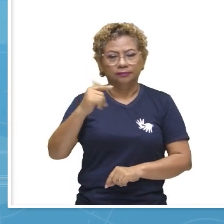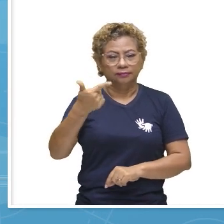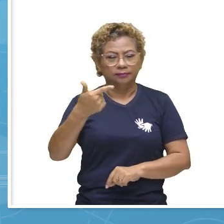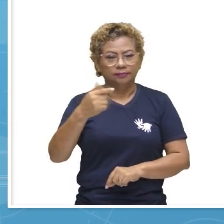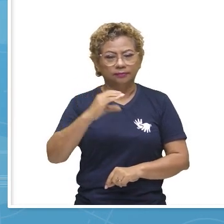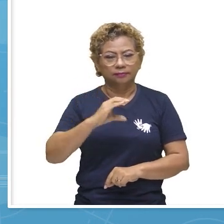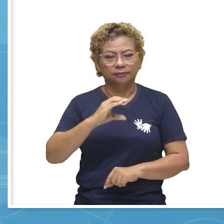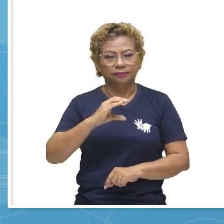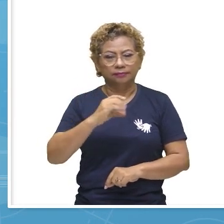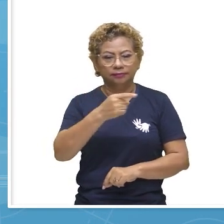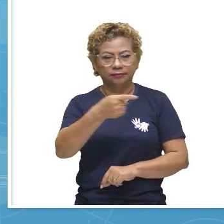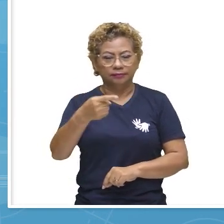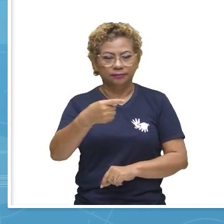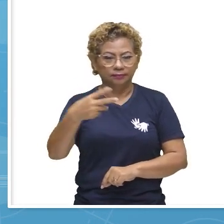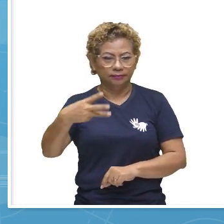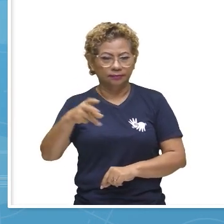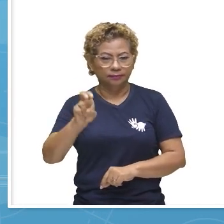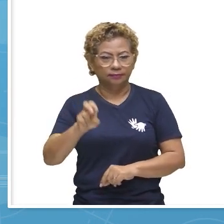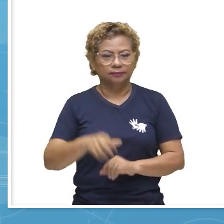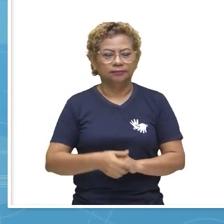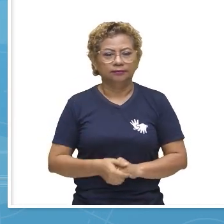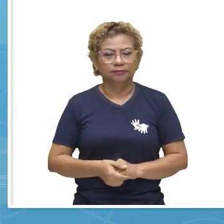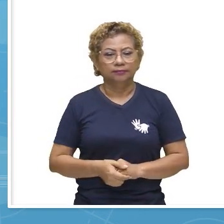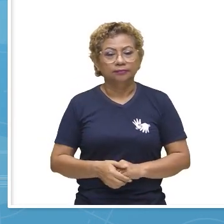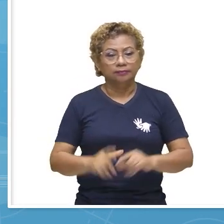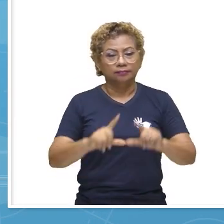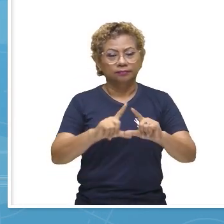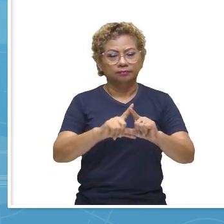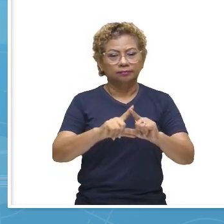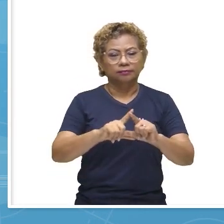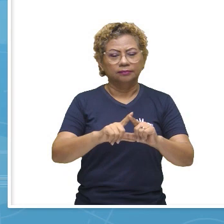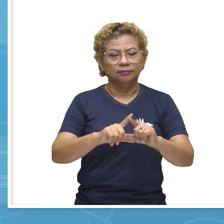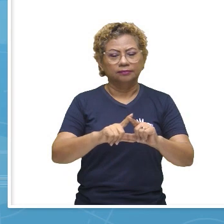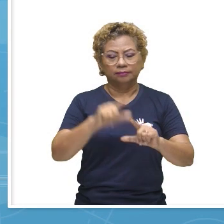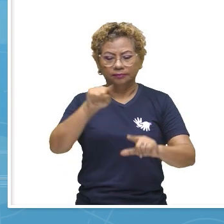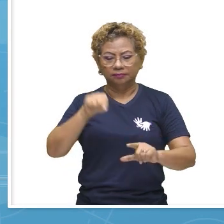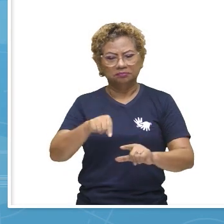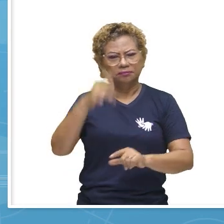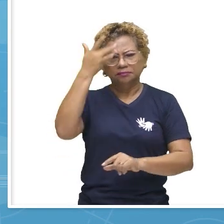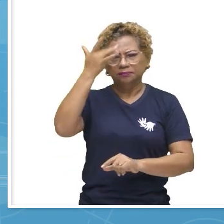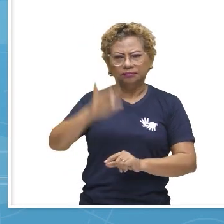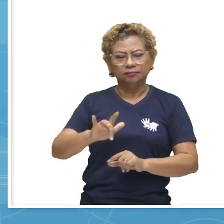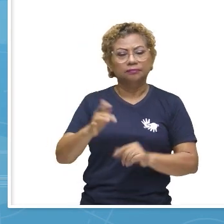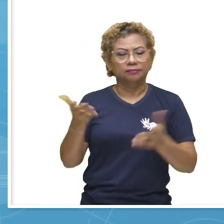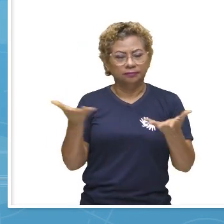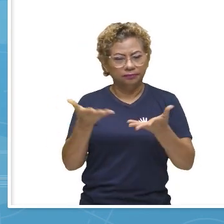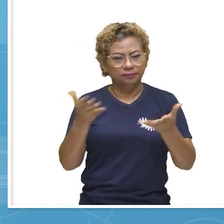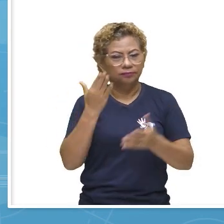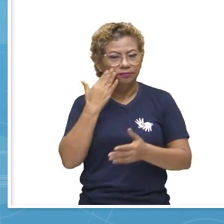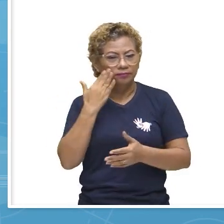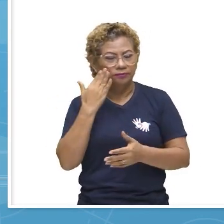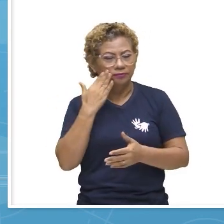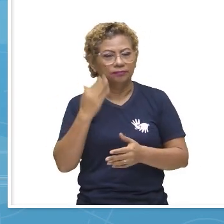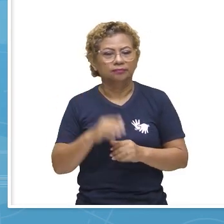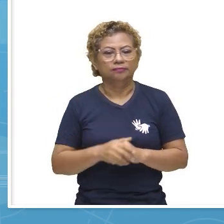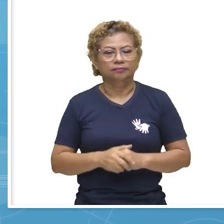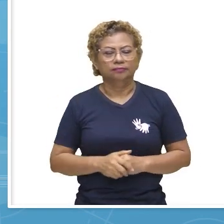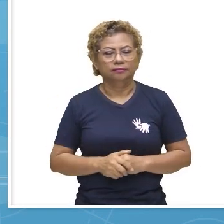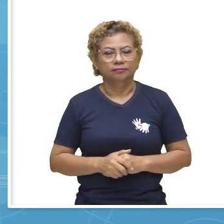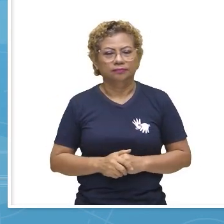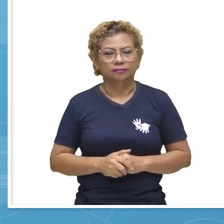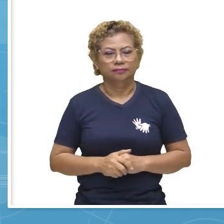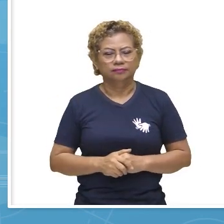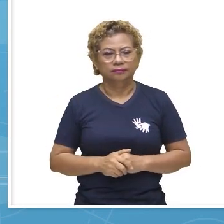menos 35. Calculando o meu delta, né? Você vai calcular aí depois B ao quadrado